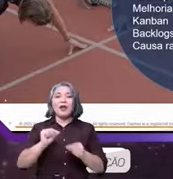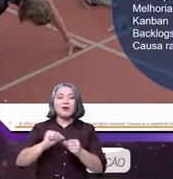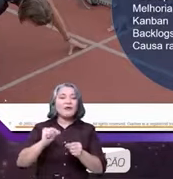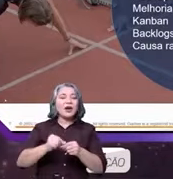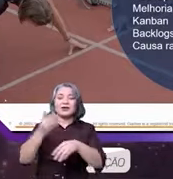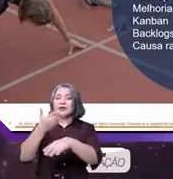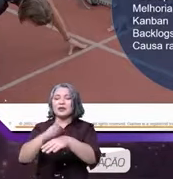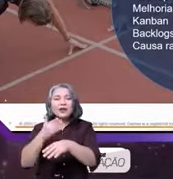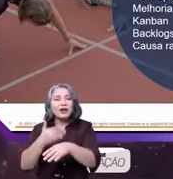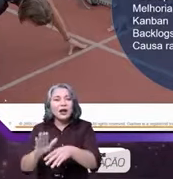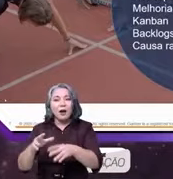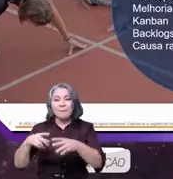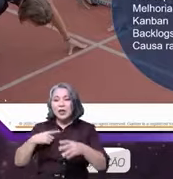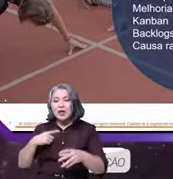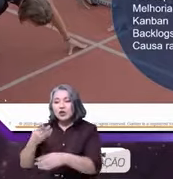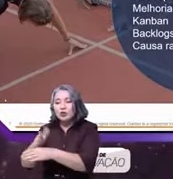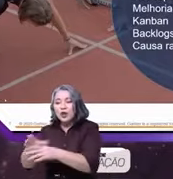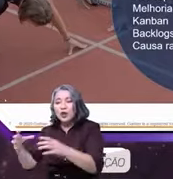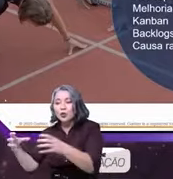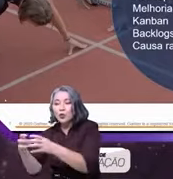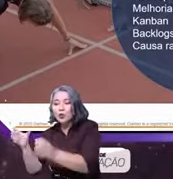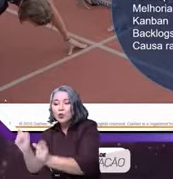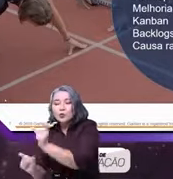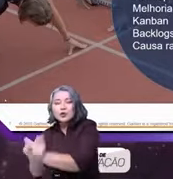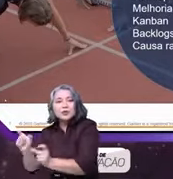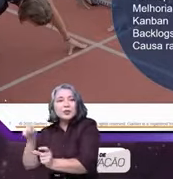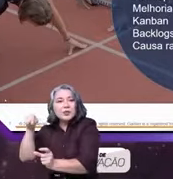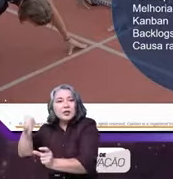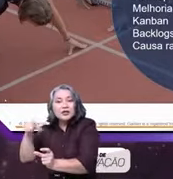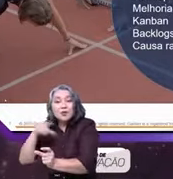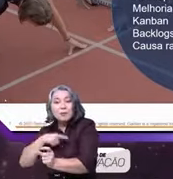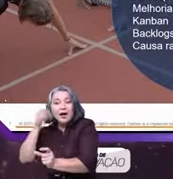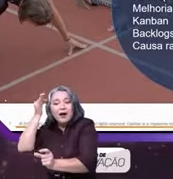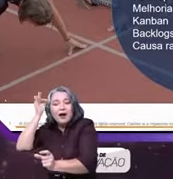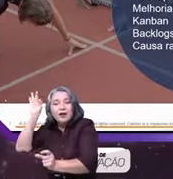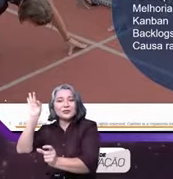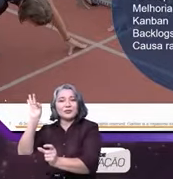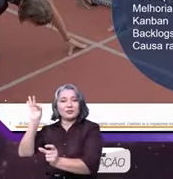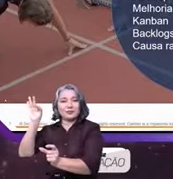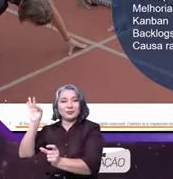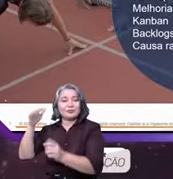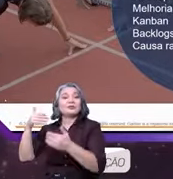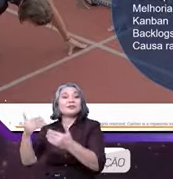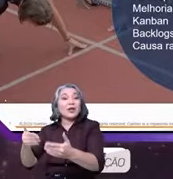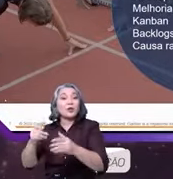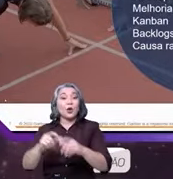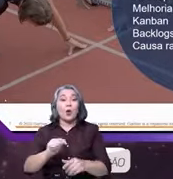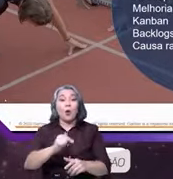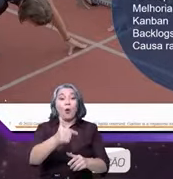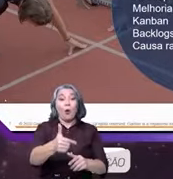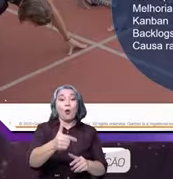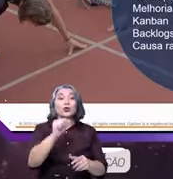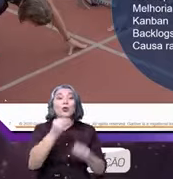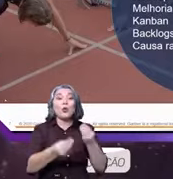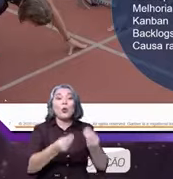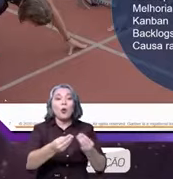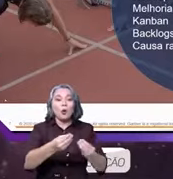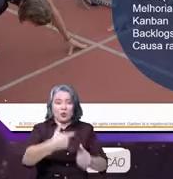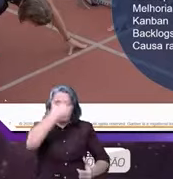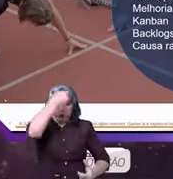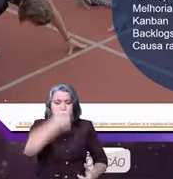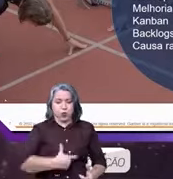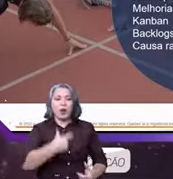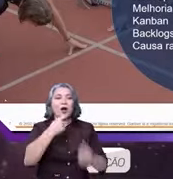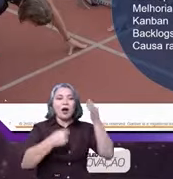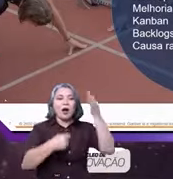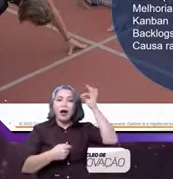treinamento, eu preparo minha equipe para ágil. E tem uma outra parte que é ser ágil. E aí é um pouco do que